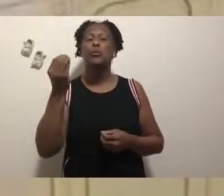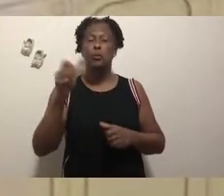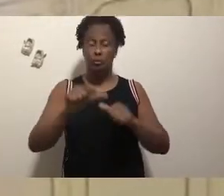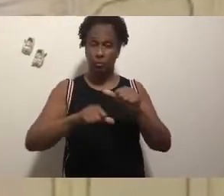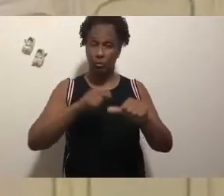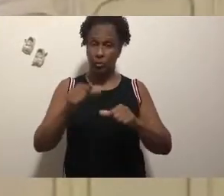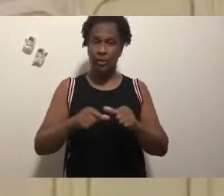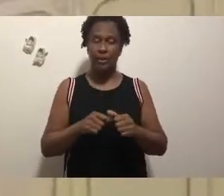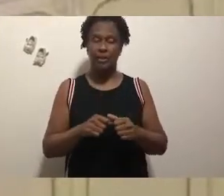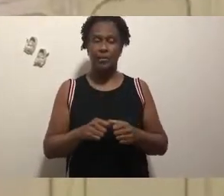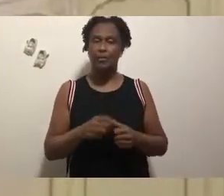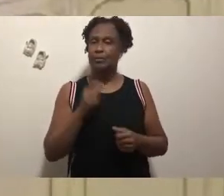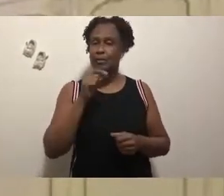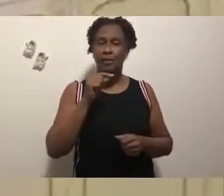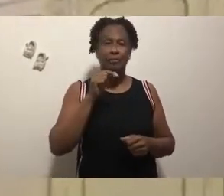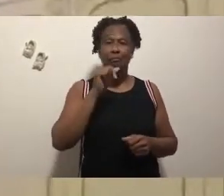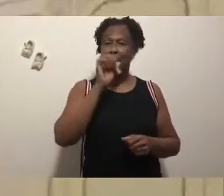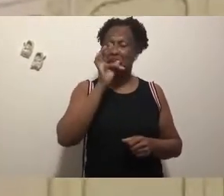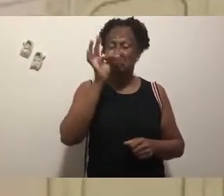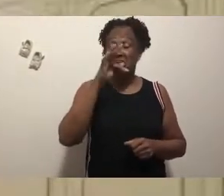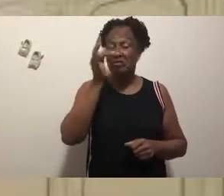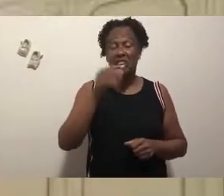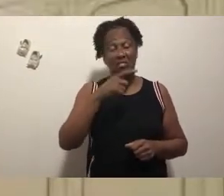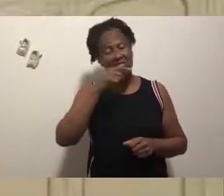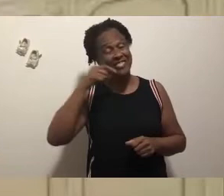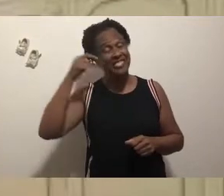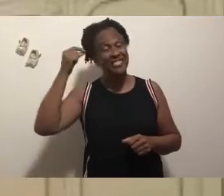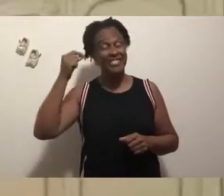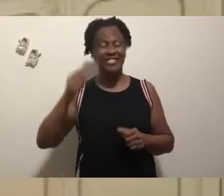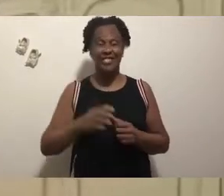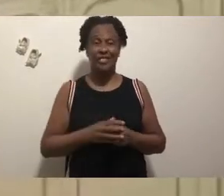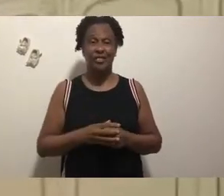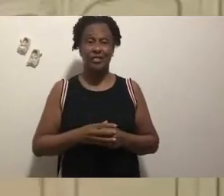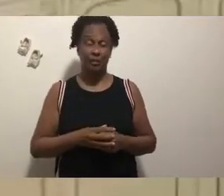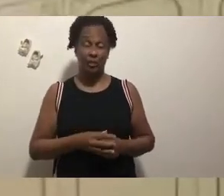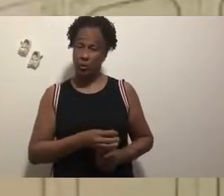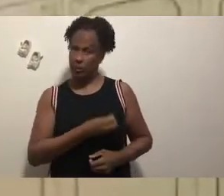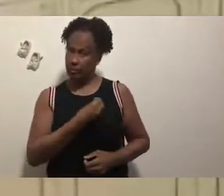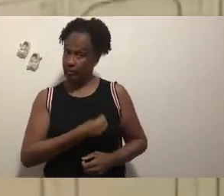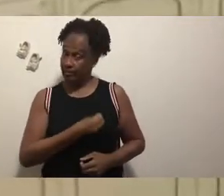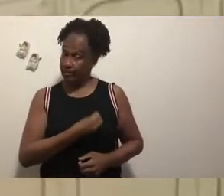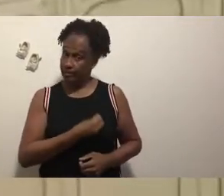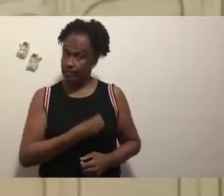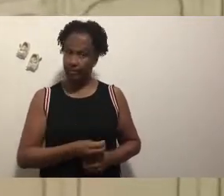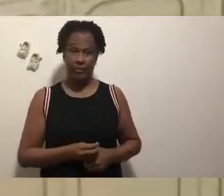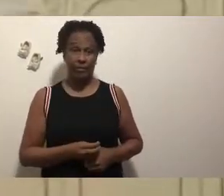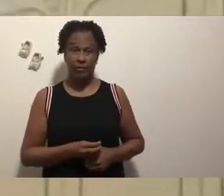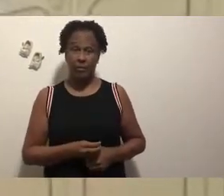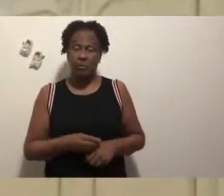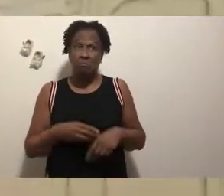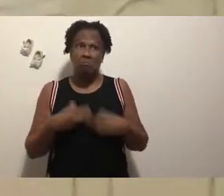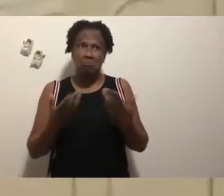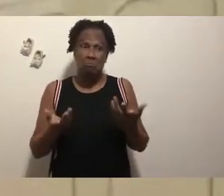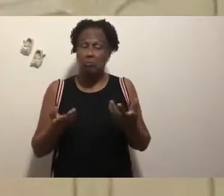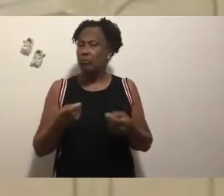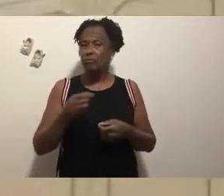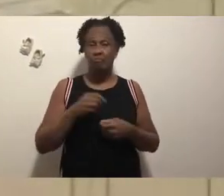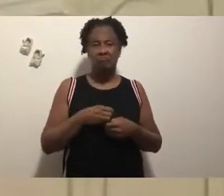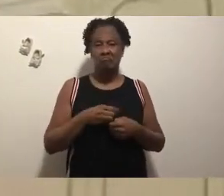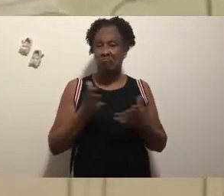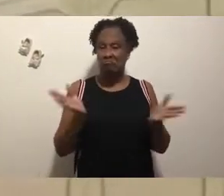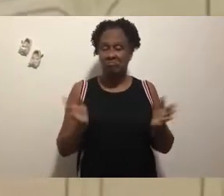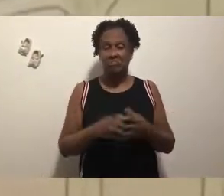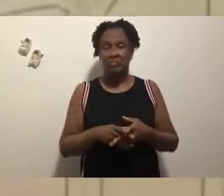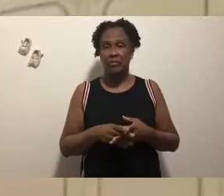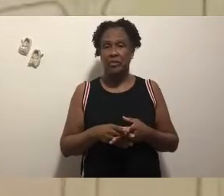palavra, um sorriso, nossa presença, ouvindo o outro. Nunca